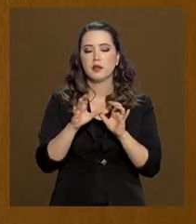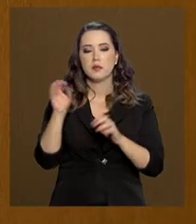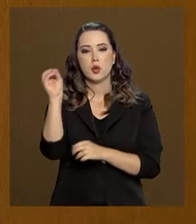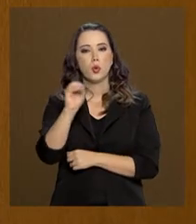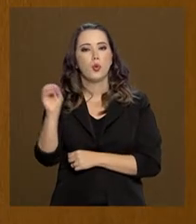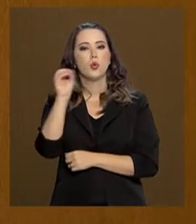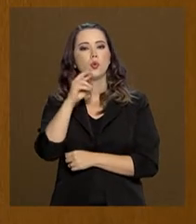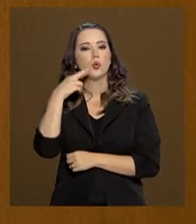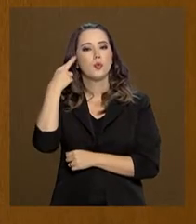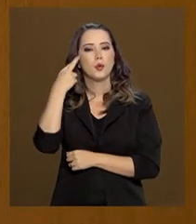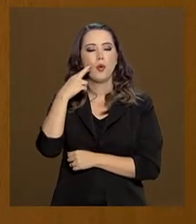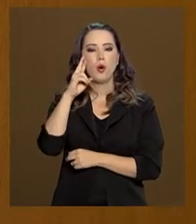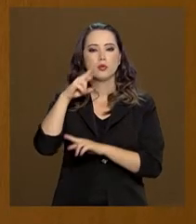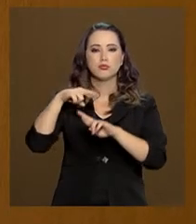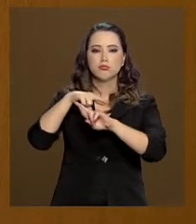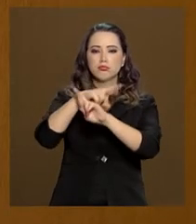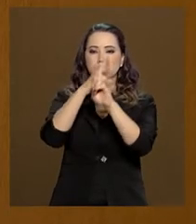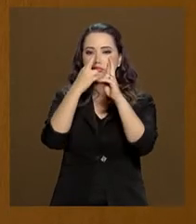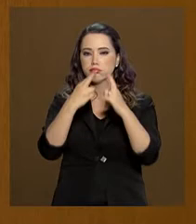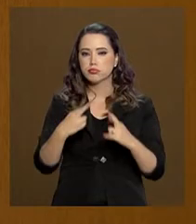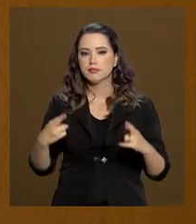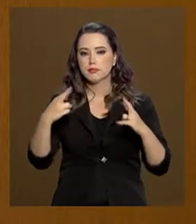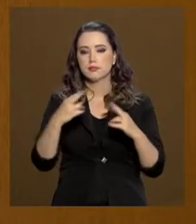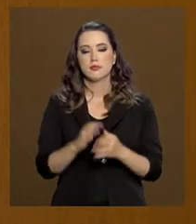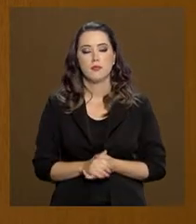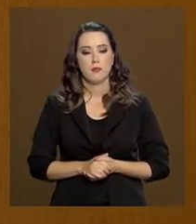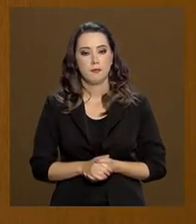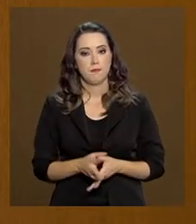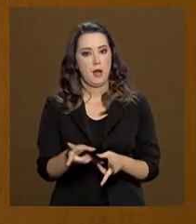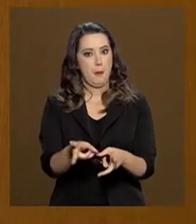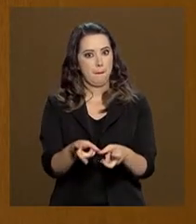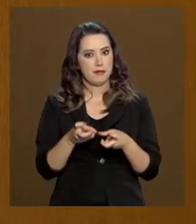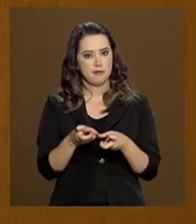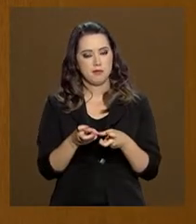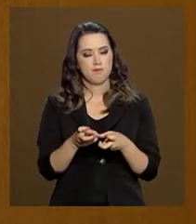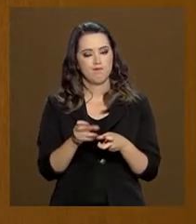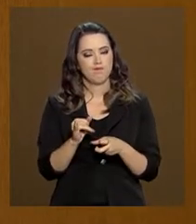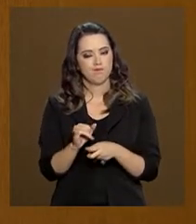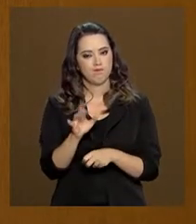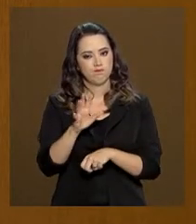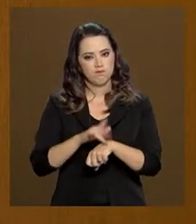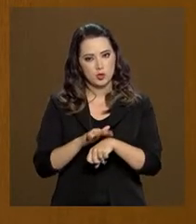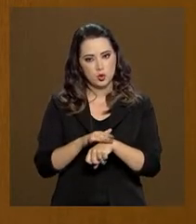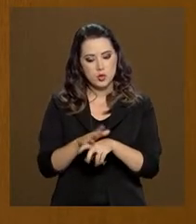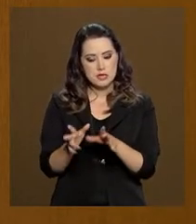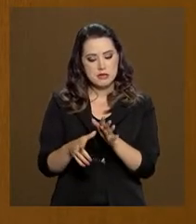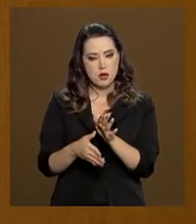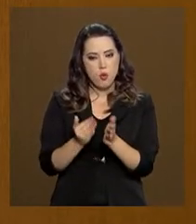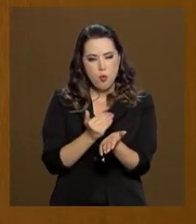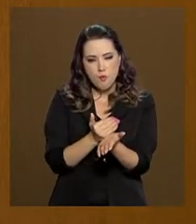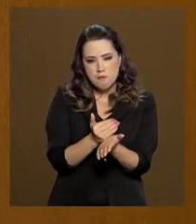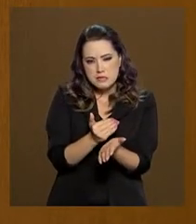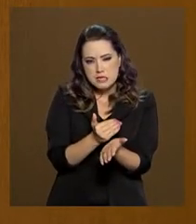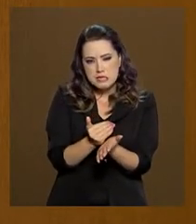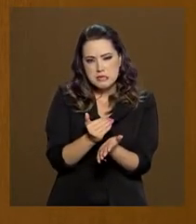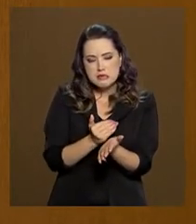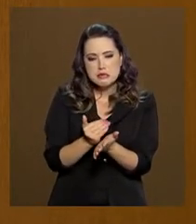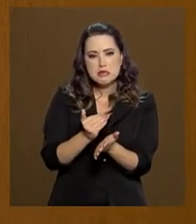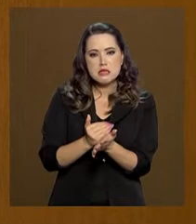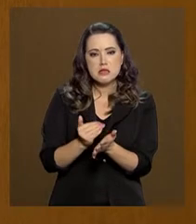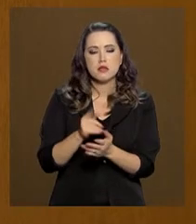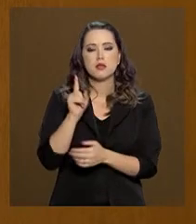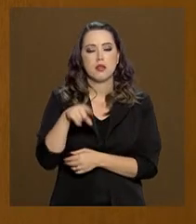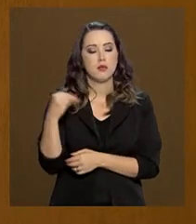considerando que é a constatação da doença na fase inicial é é um fato